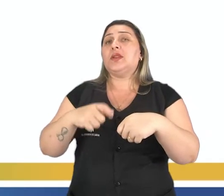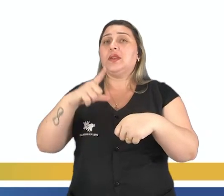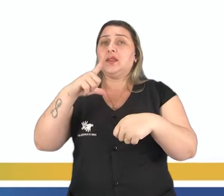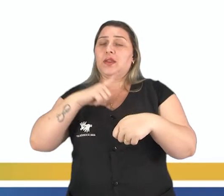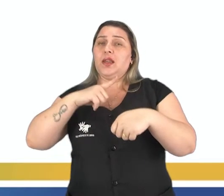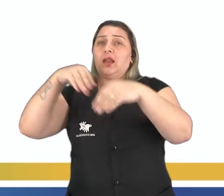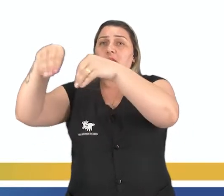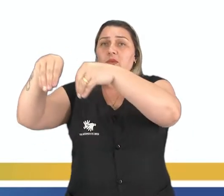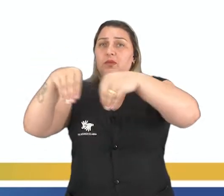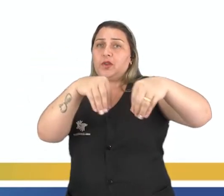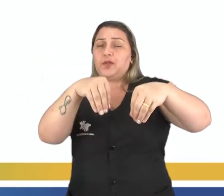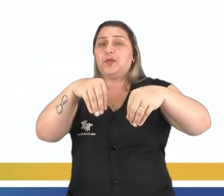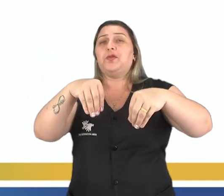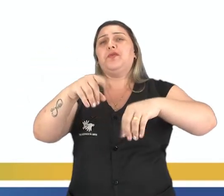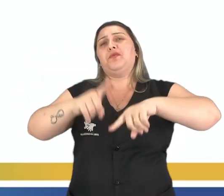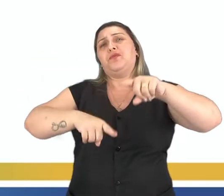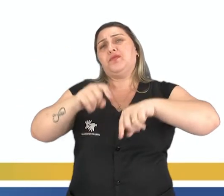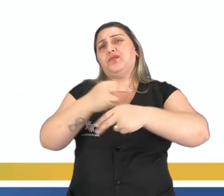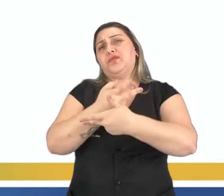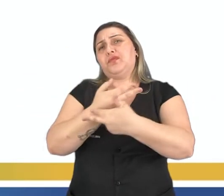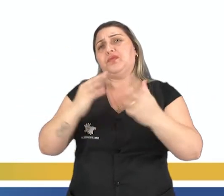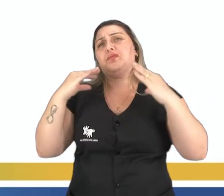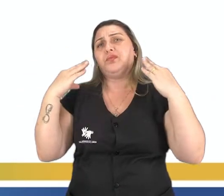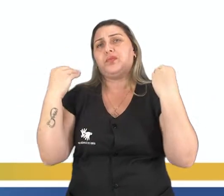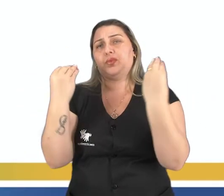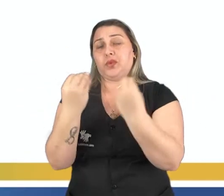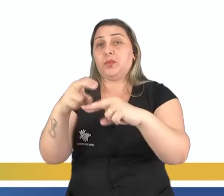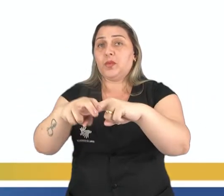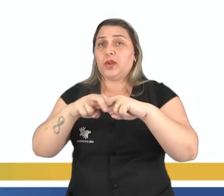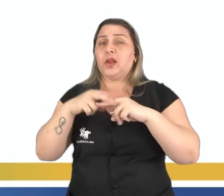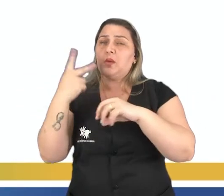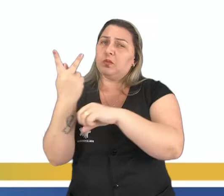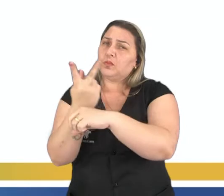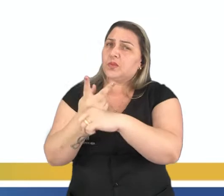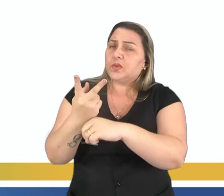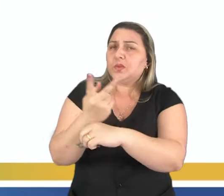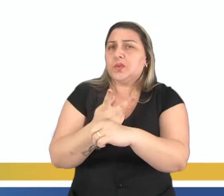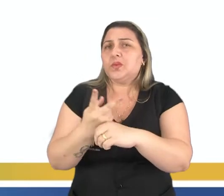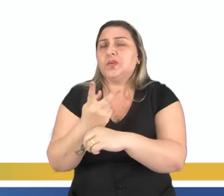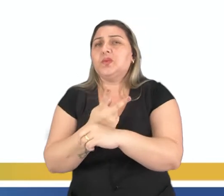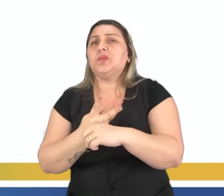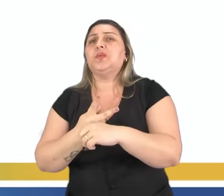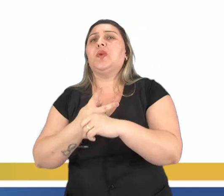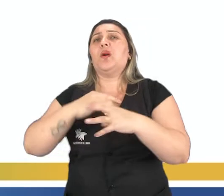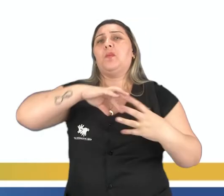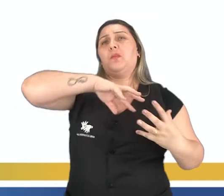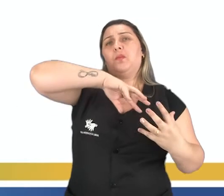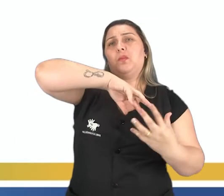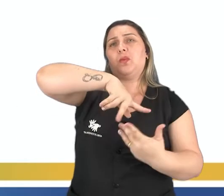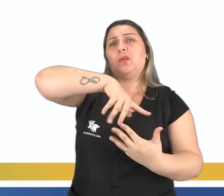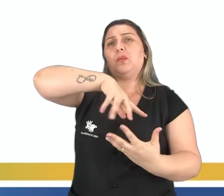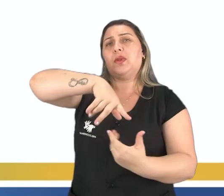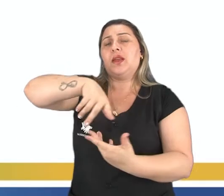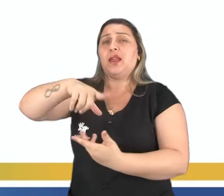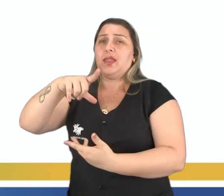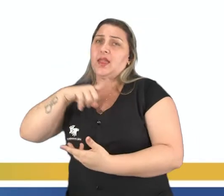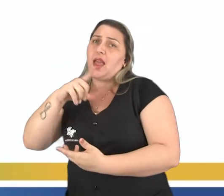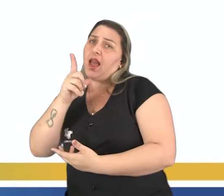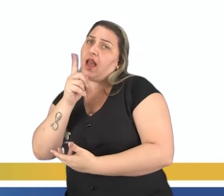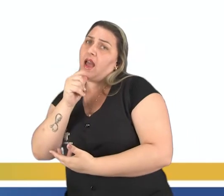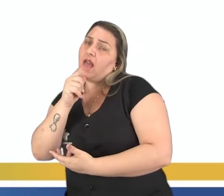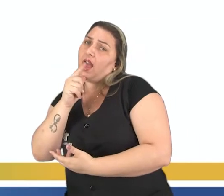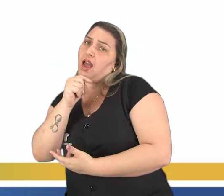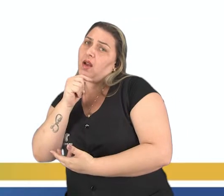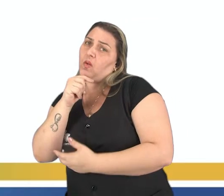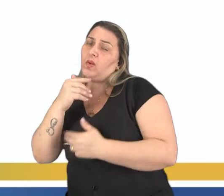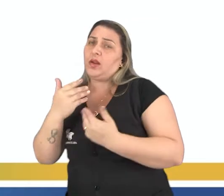ocorra o transporte de várias substâncias. Por isso, há uma busca incessante por planetas que tenham água na